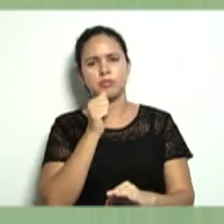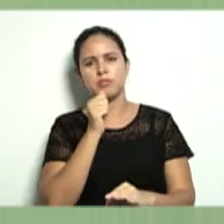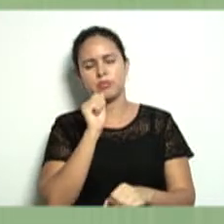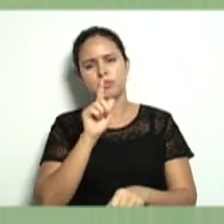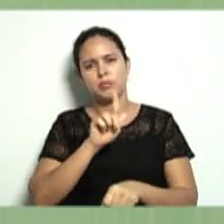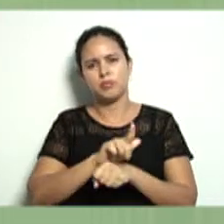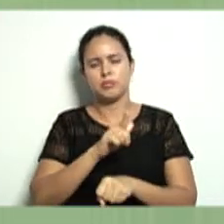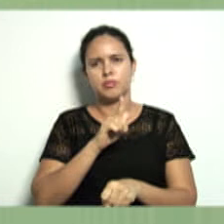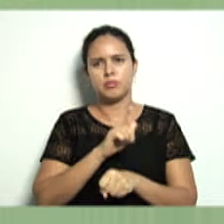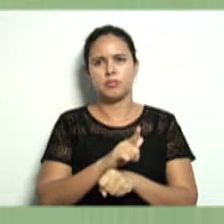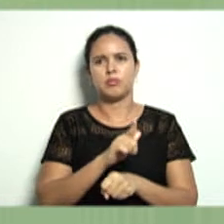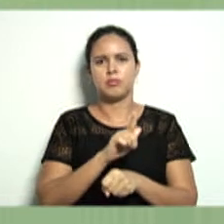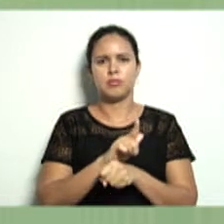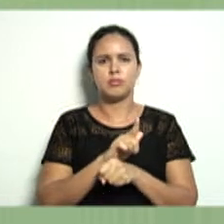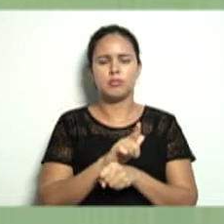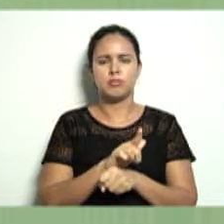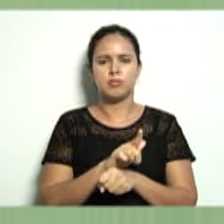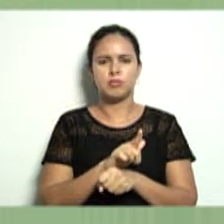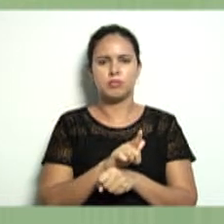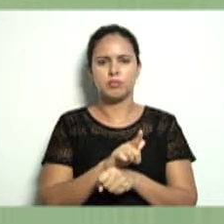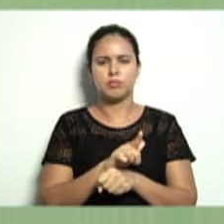gestão